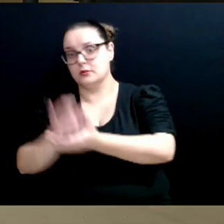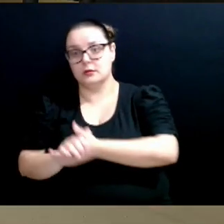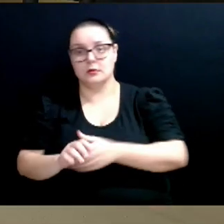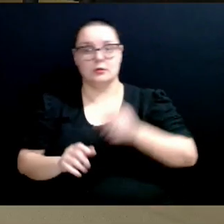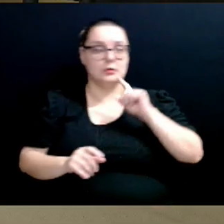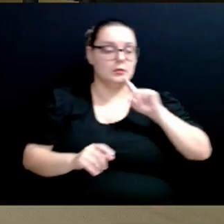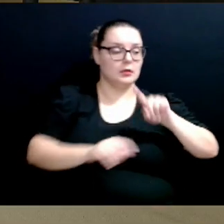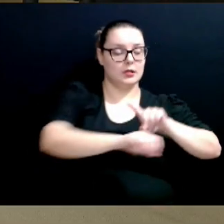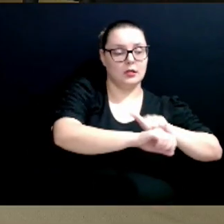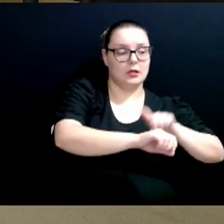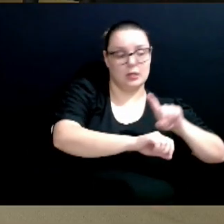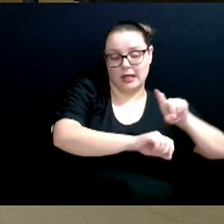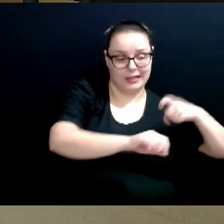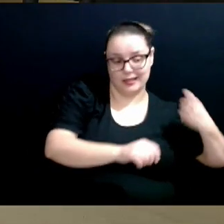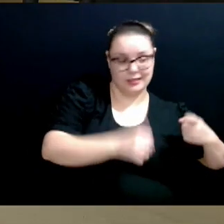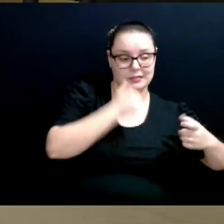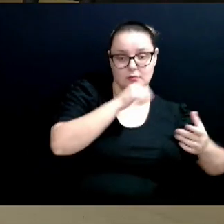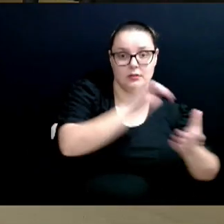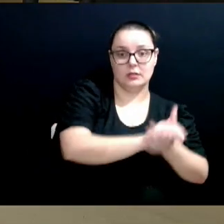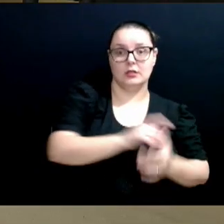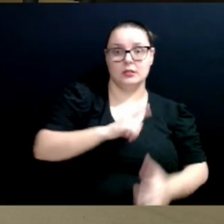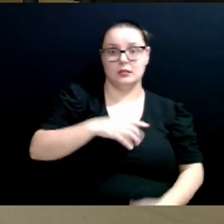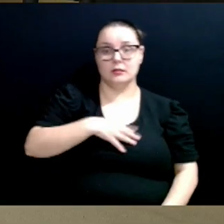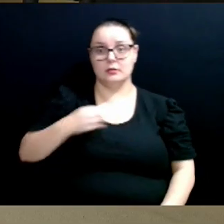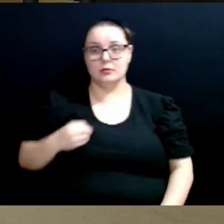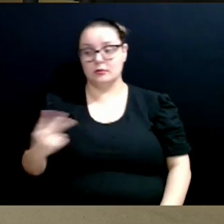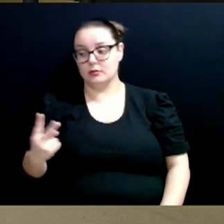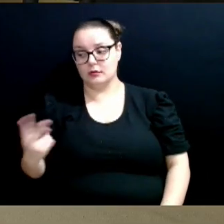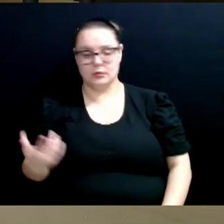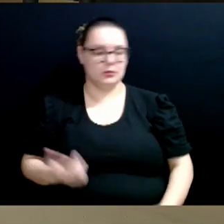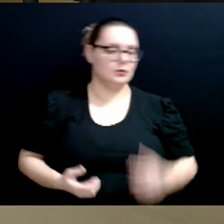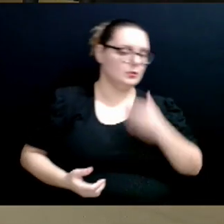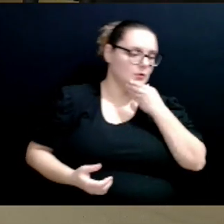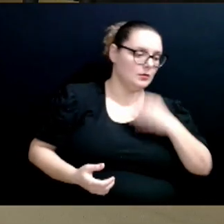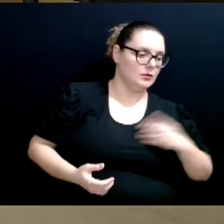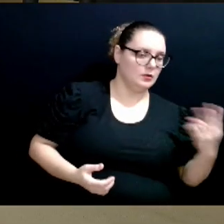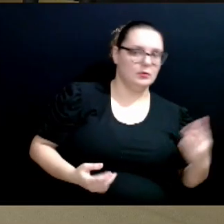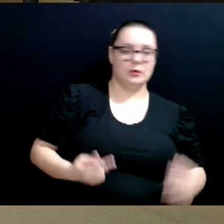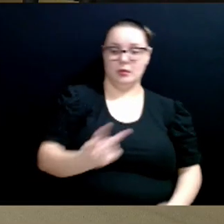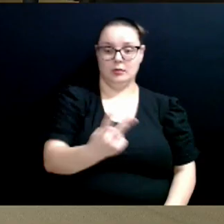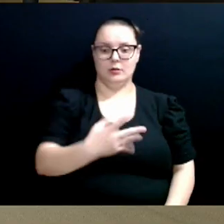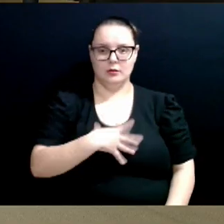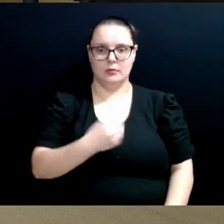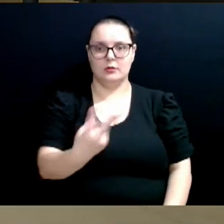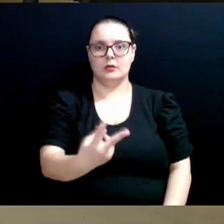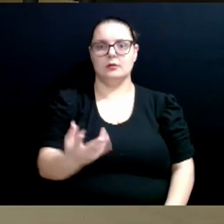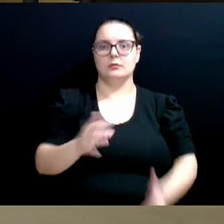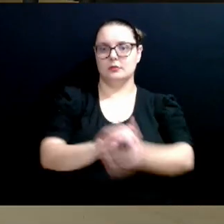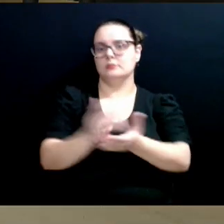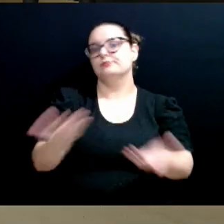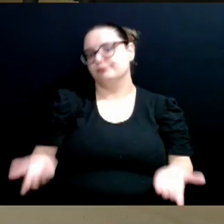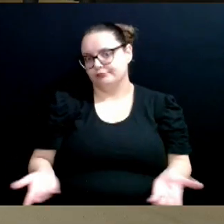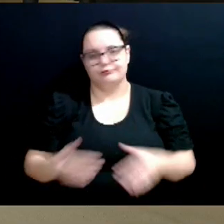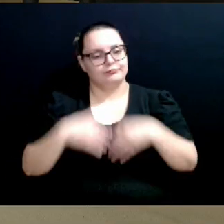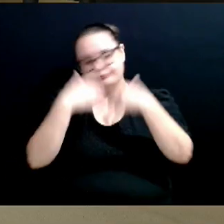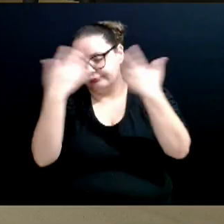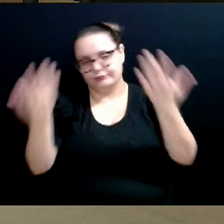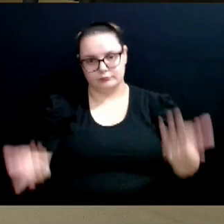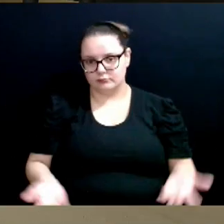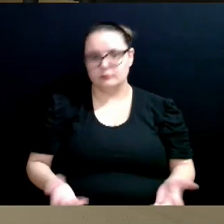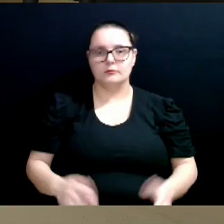tem o filho, né, da mulher, os filhos do homem ou então, enfim, dos casais,